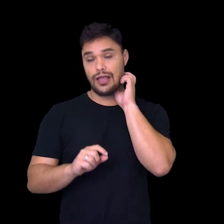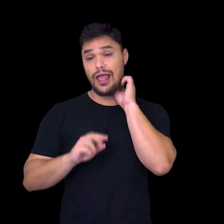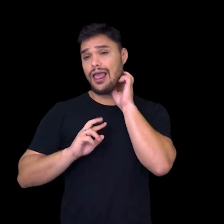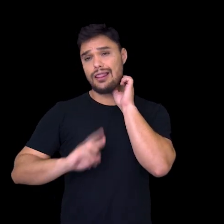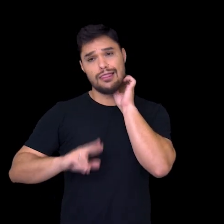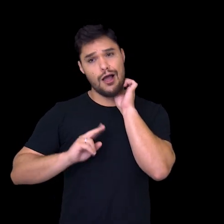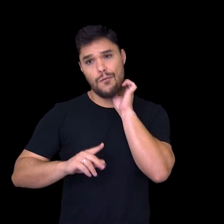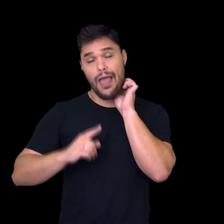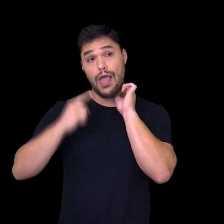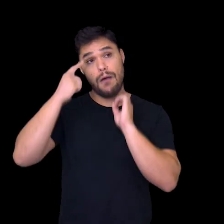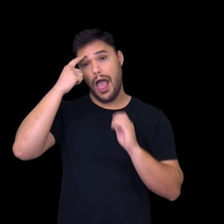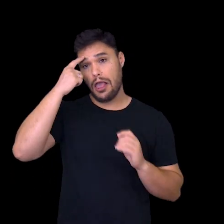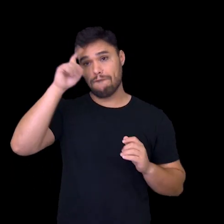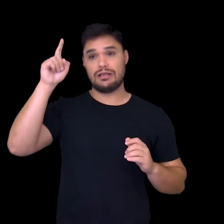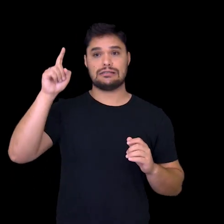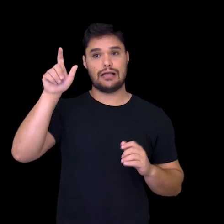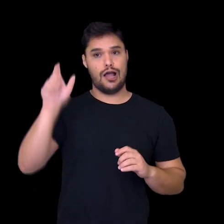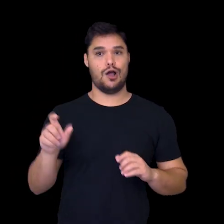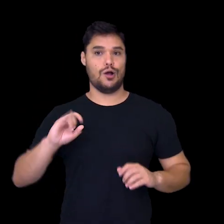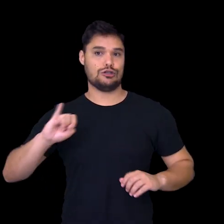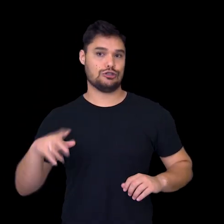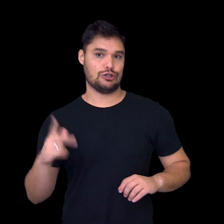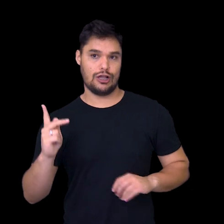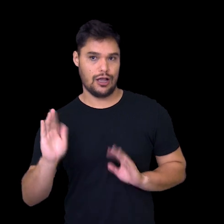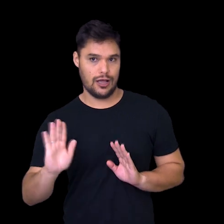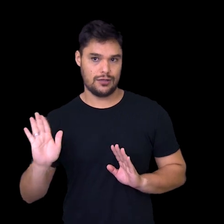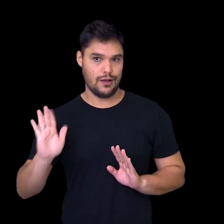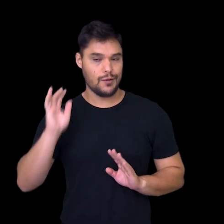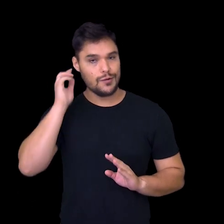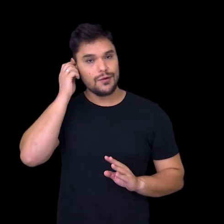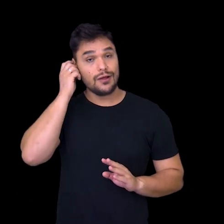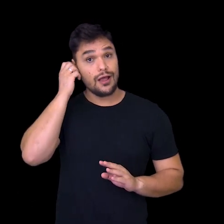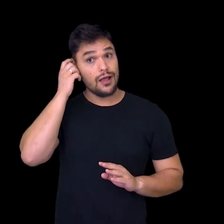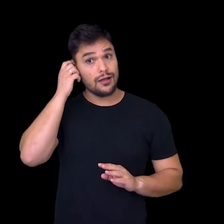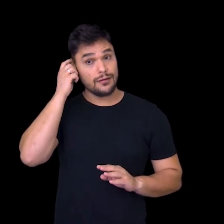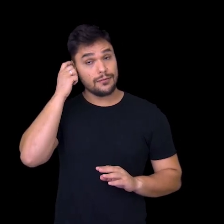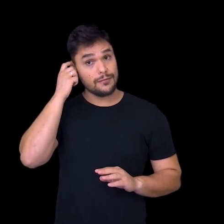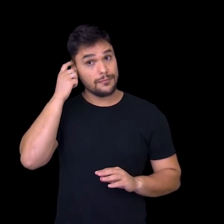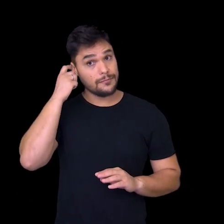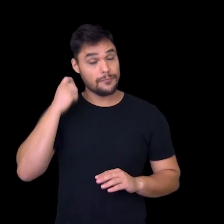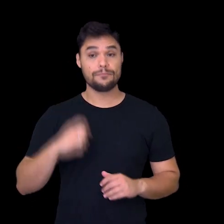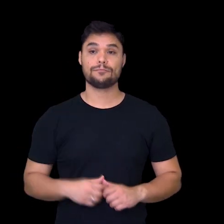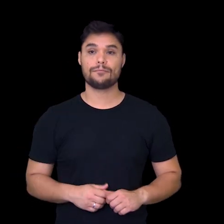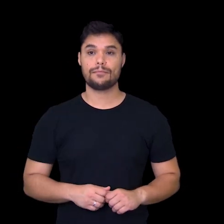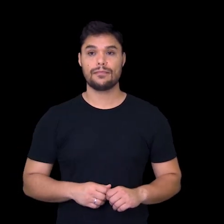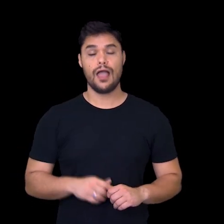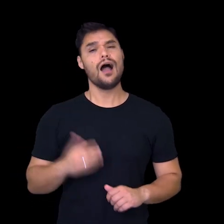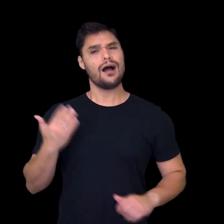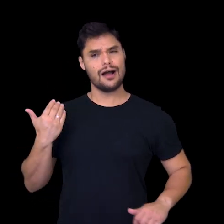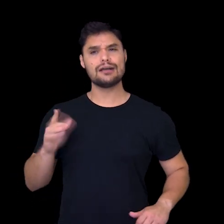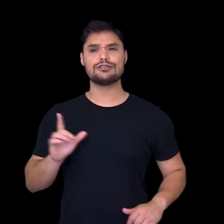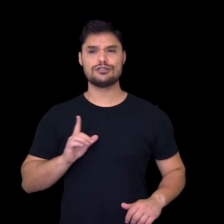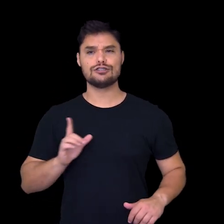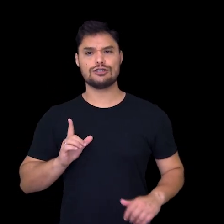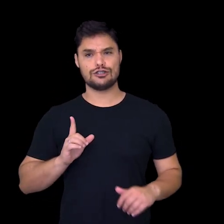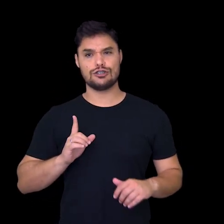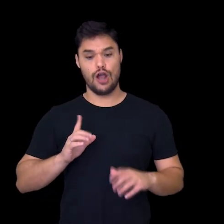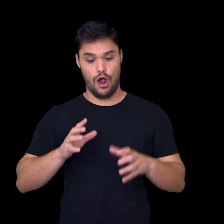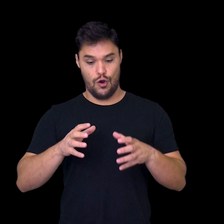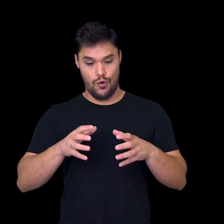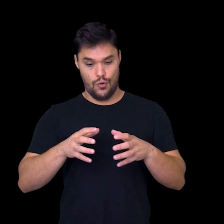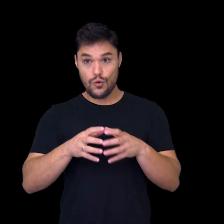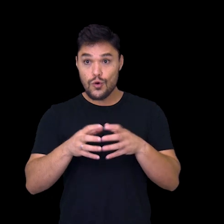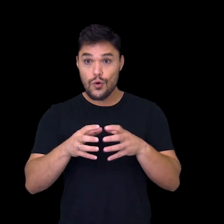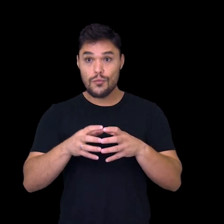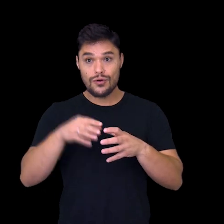verdade, que não é uma invenção de JK. Aí a gente tem muitos elementos para pensar isso. Primeiro que já existia um